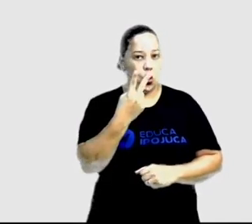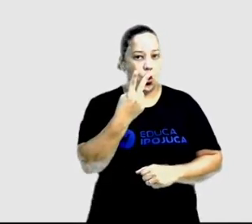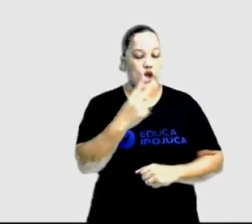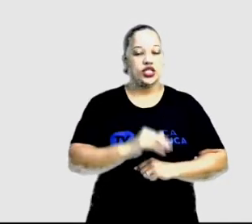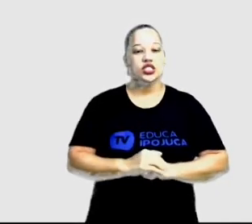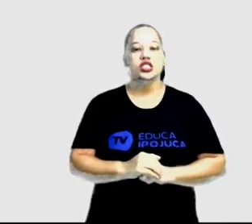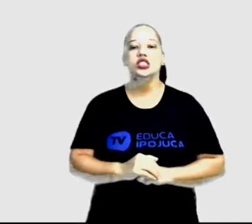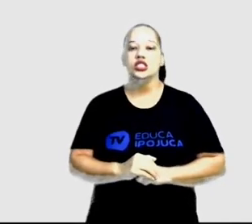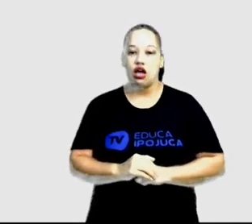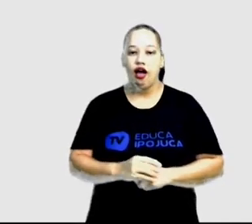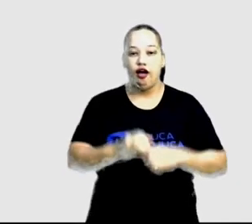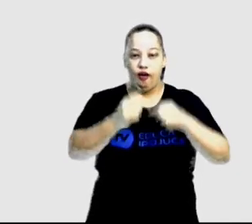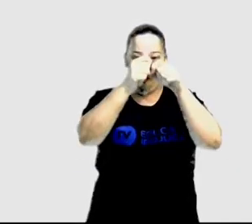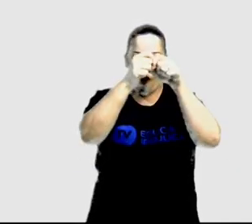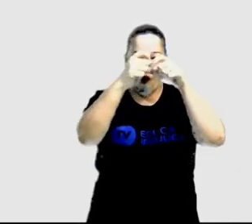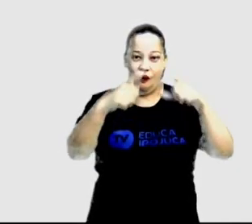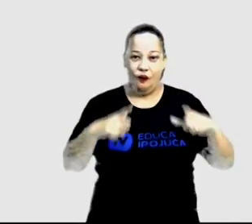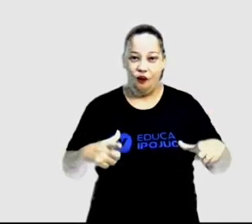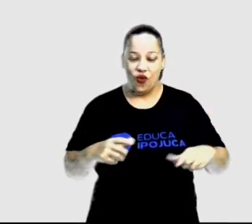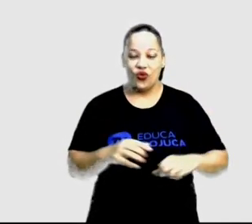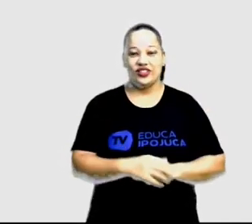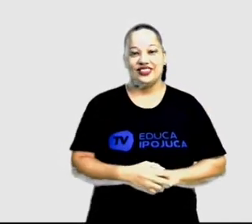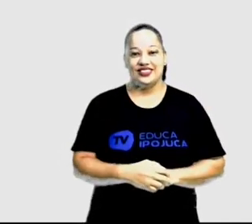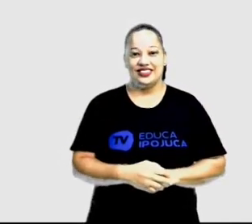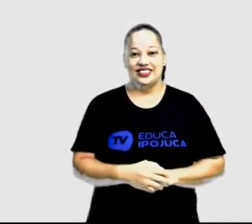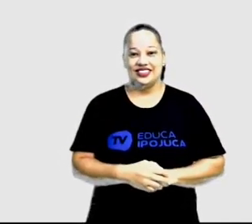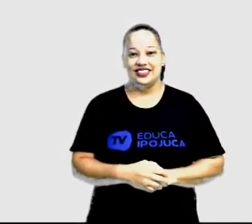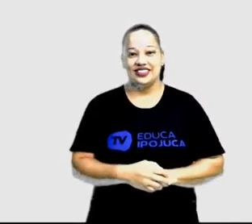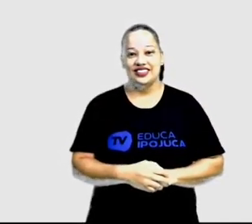2. Cone.